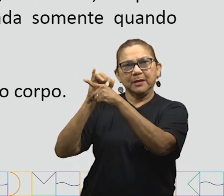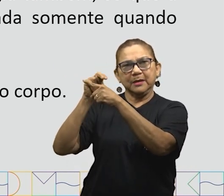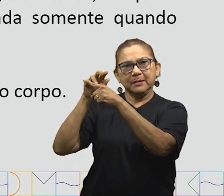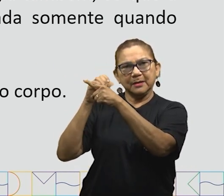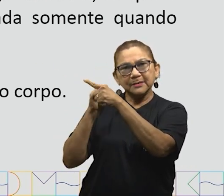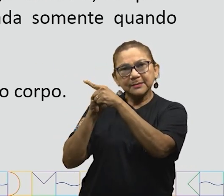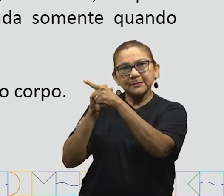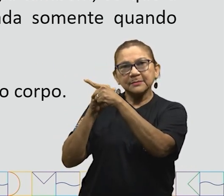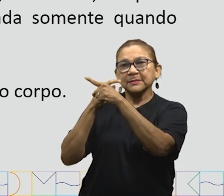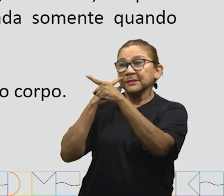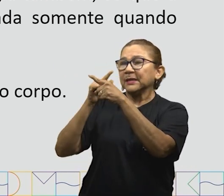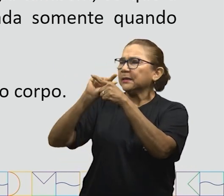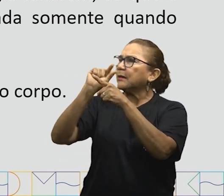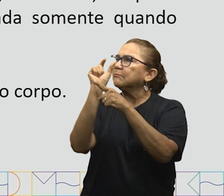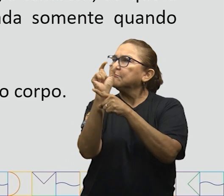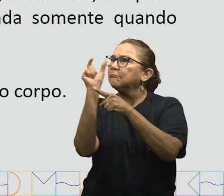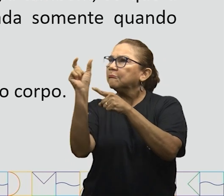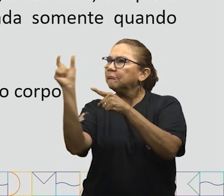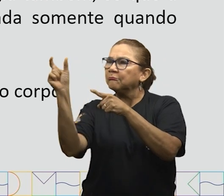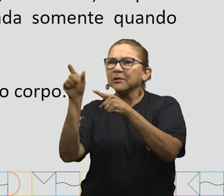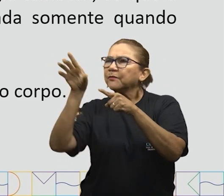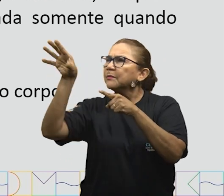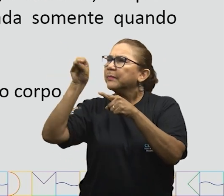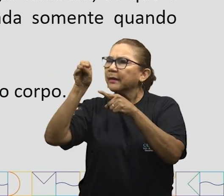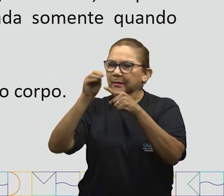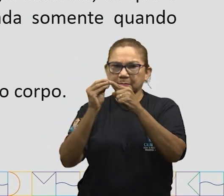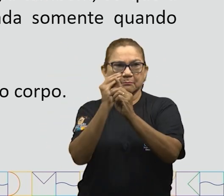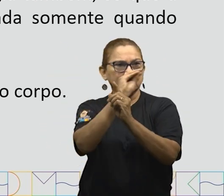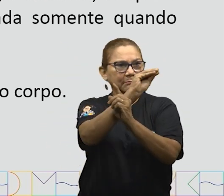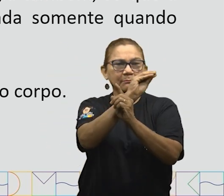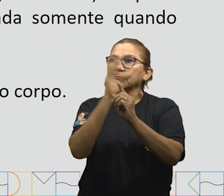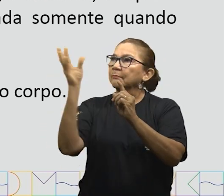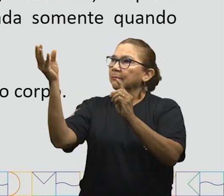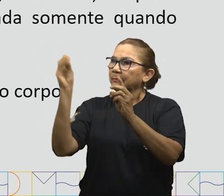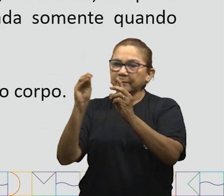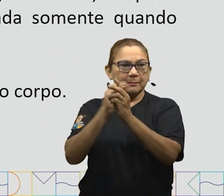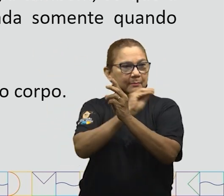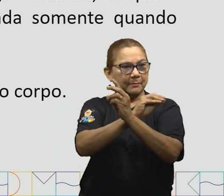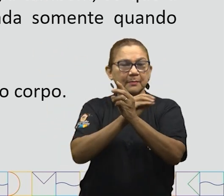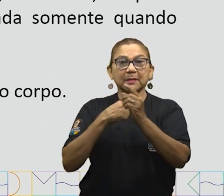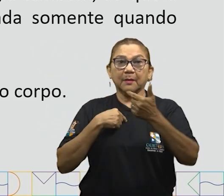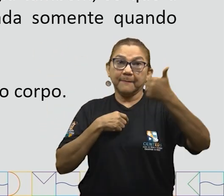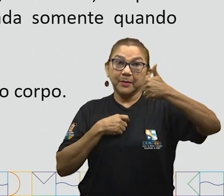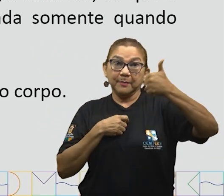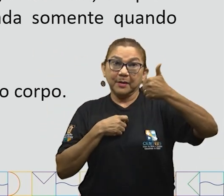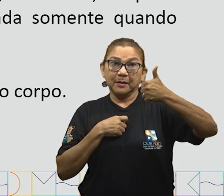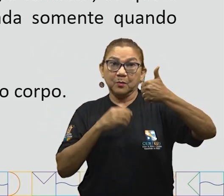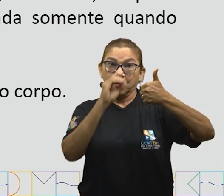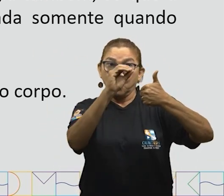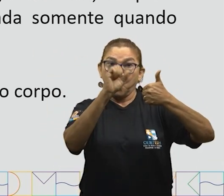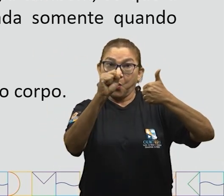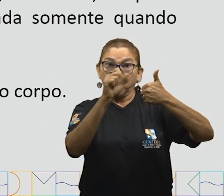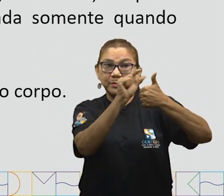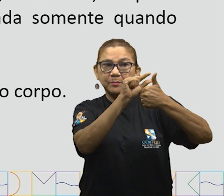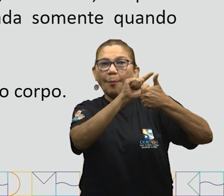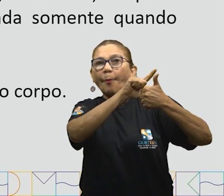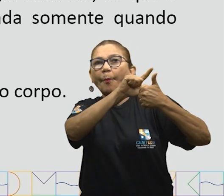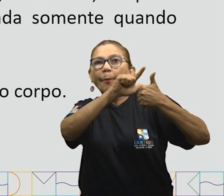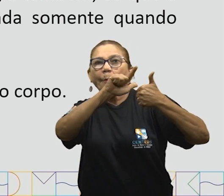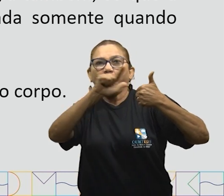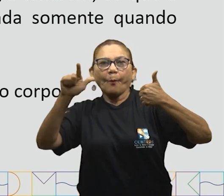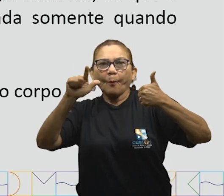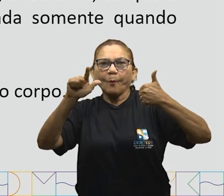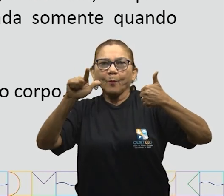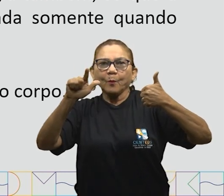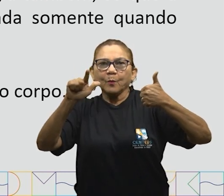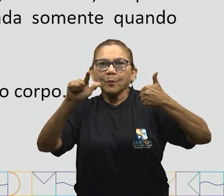3 frases em que você pode completá-las com essas 3 palavras. Primeiro, os tracinho são